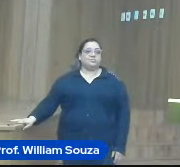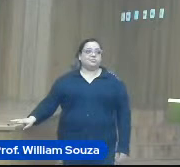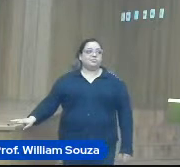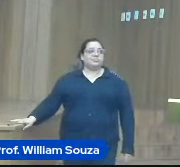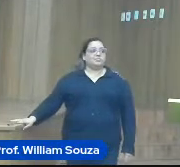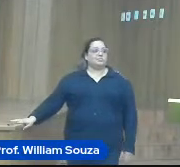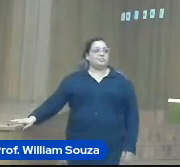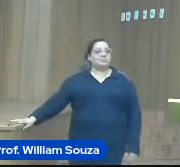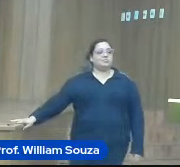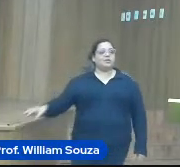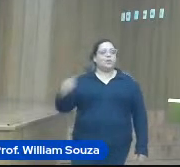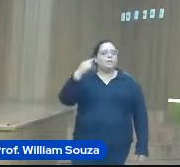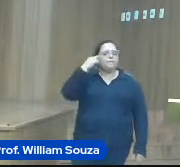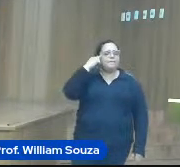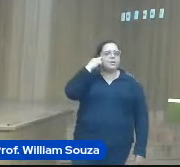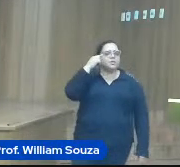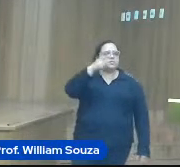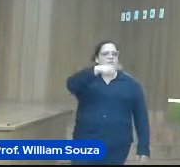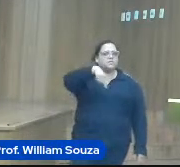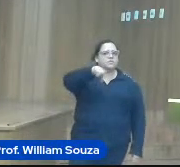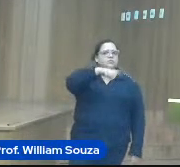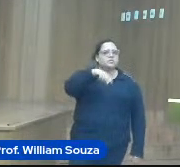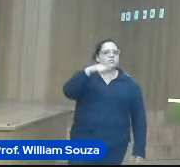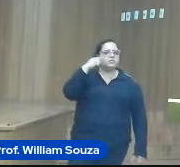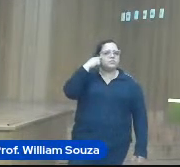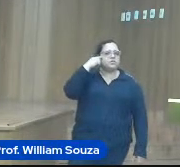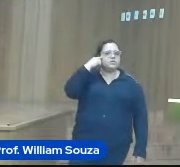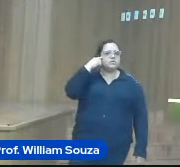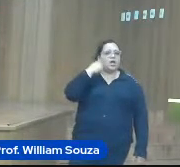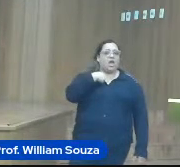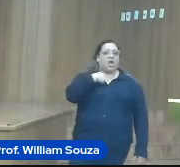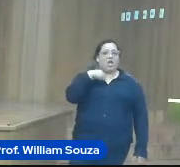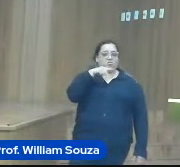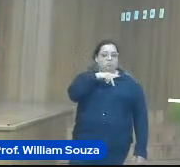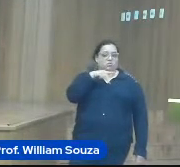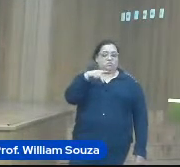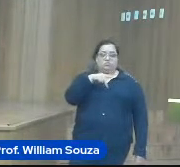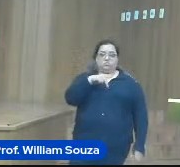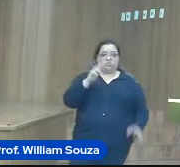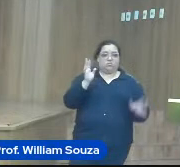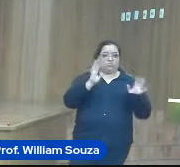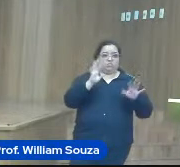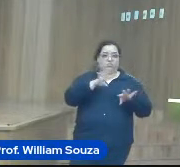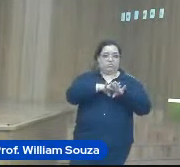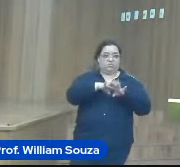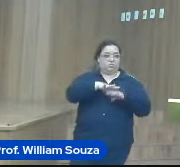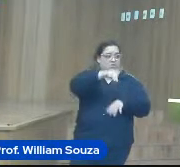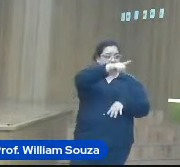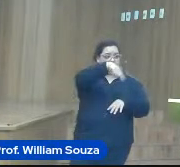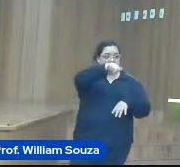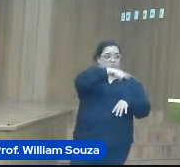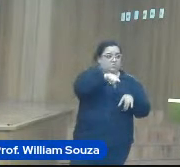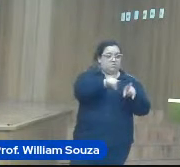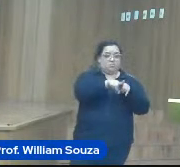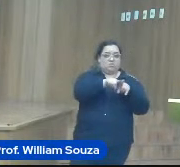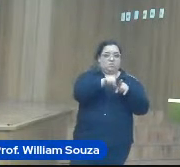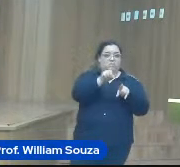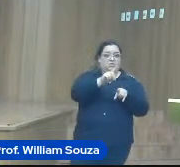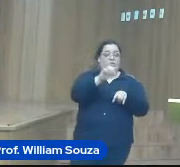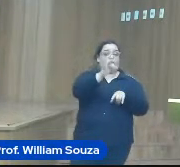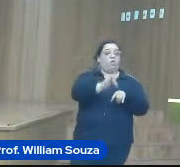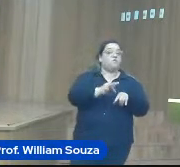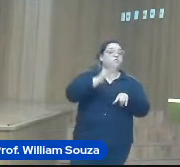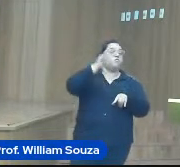Pensem nisso. Eu não sou professor de matemática, nem vocês. Vocês serão